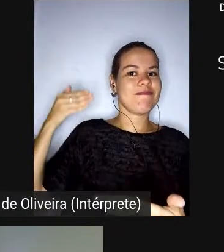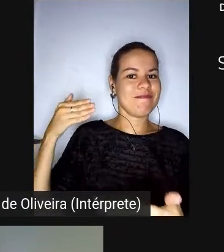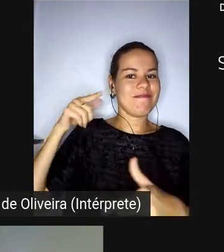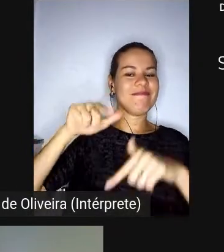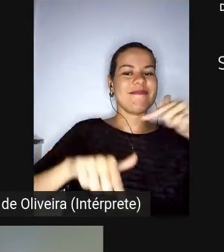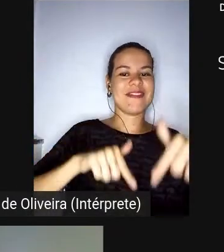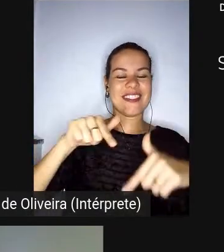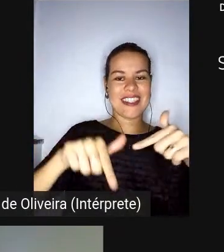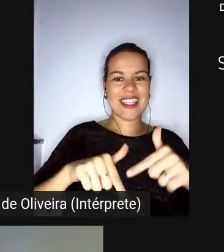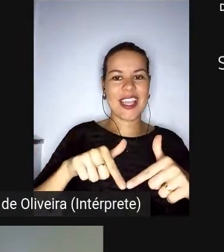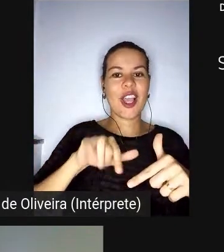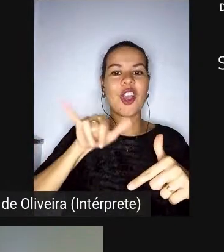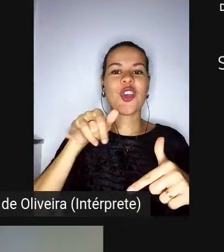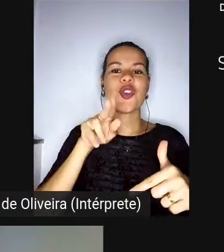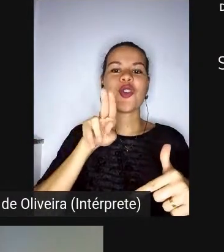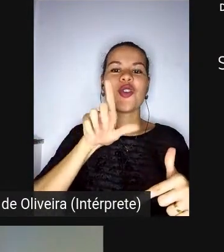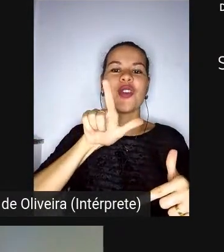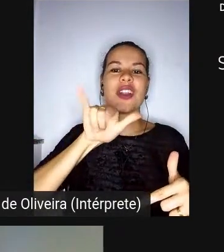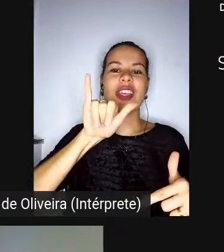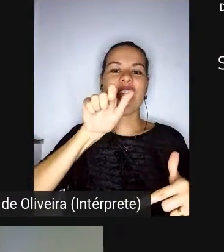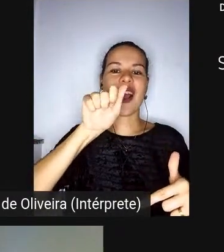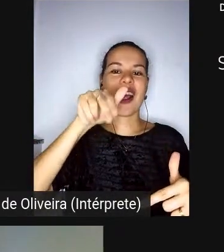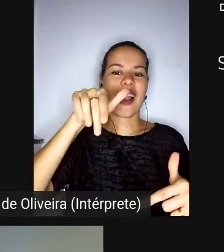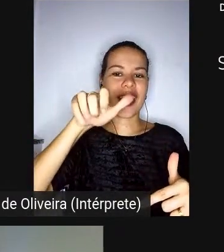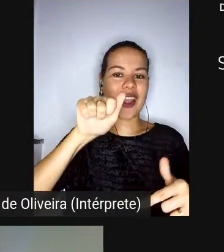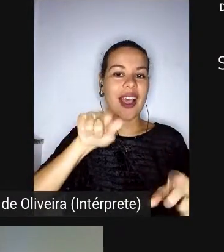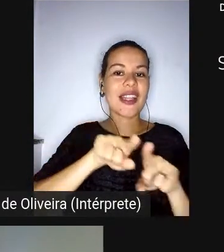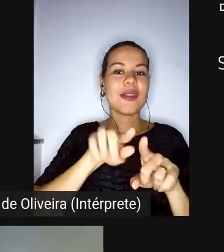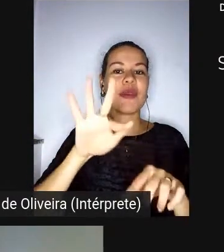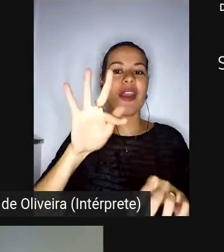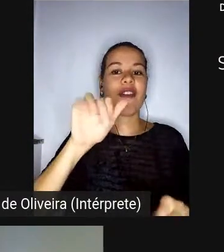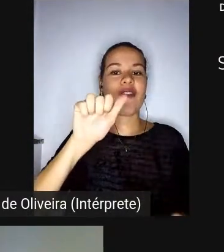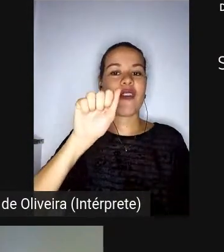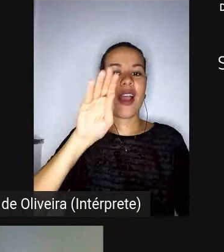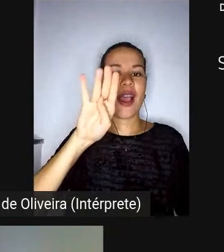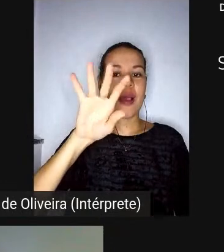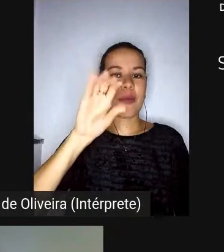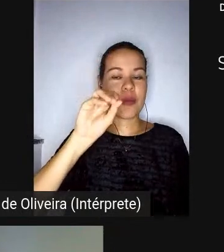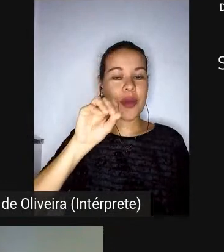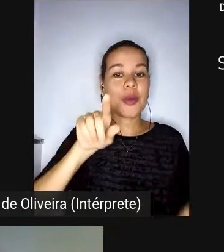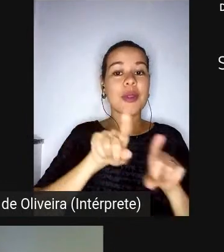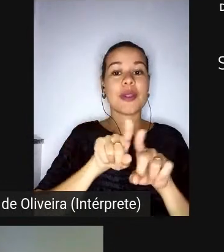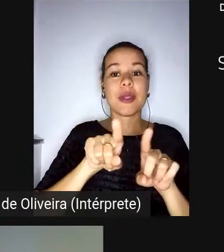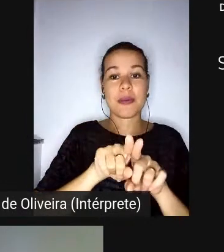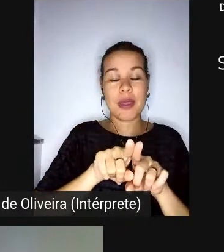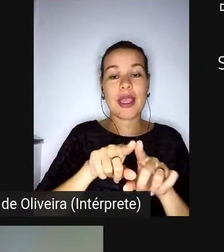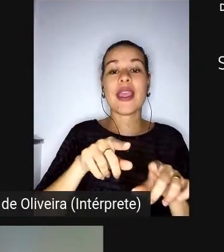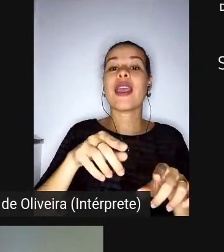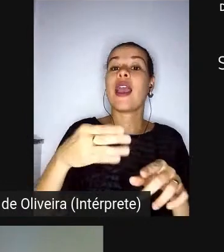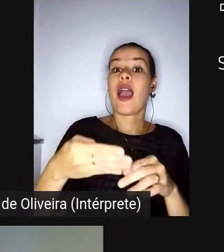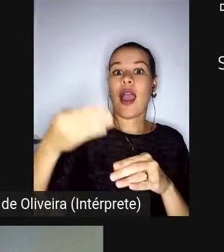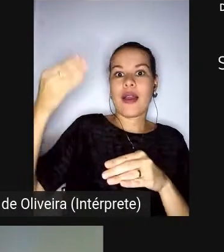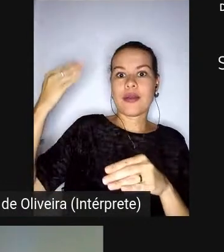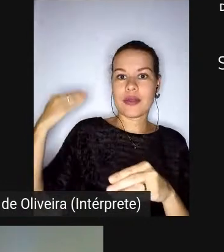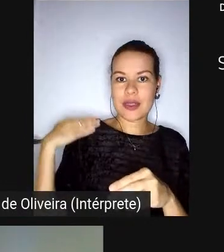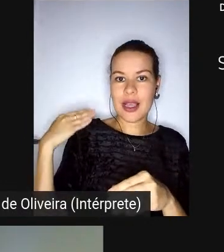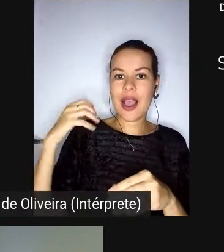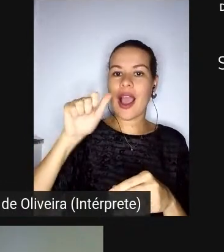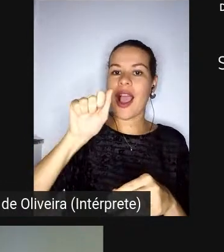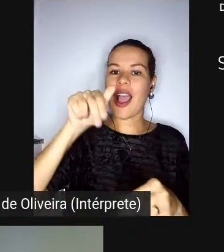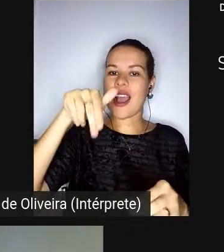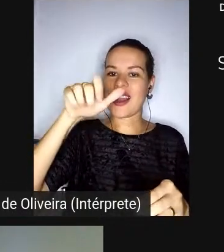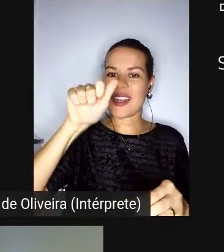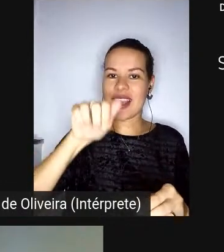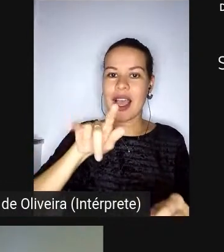comissão organizadora e mediação professora Ana Rita eu e uma nossa colega Eneida que estão aí a transmissão